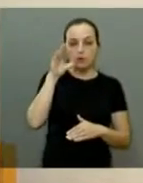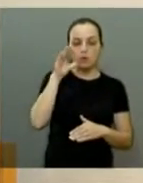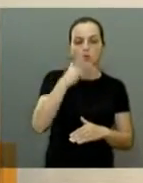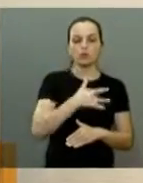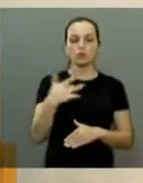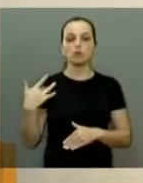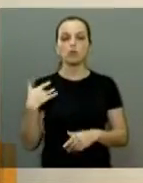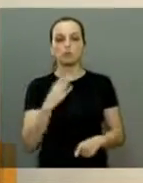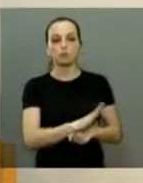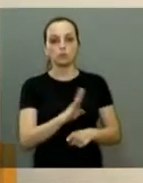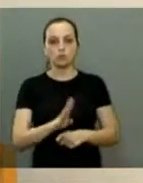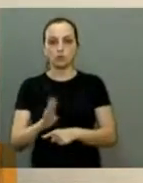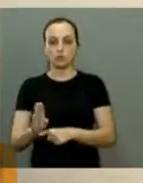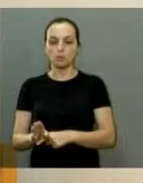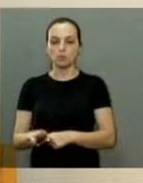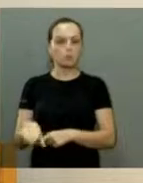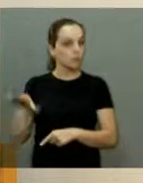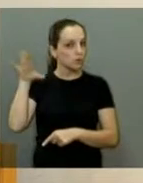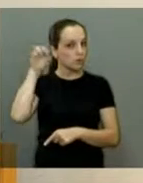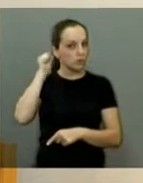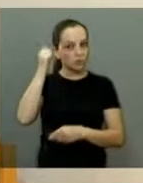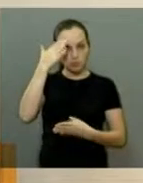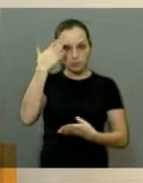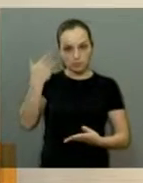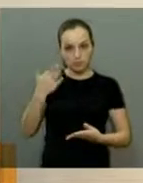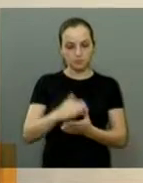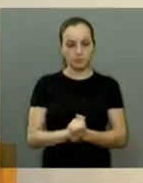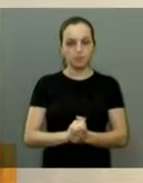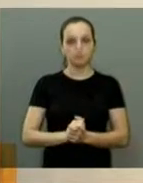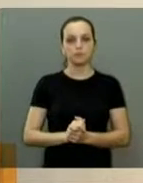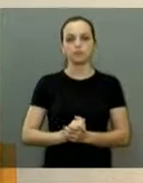por o áudio é eu agradeço